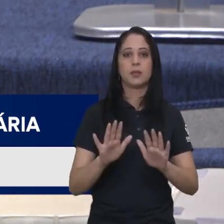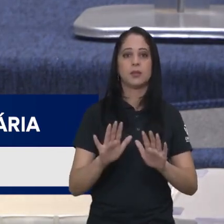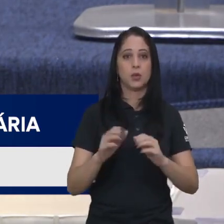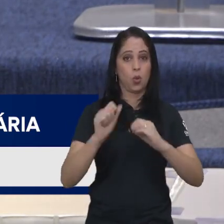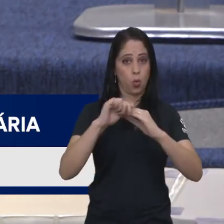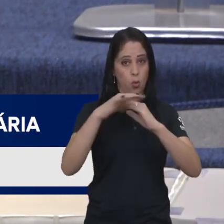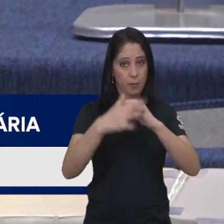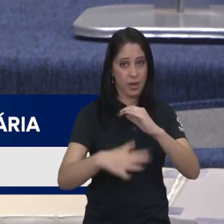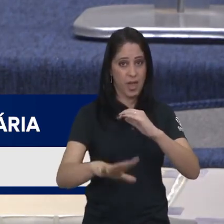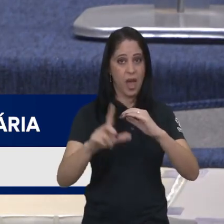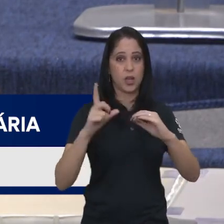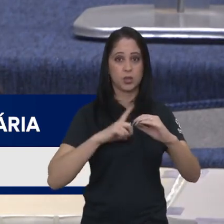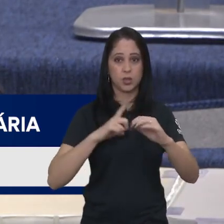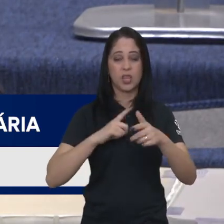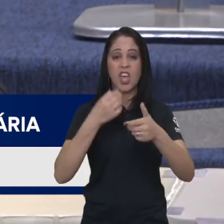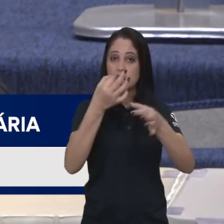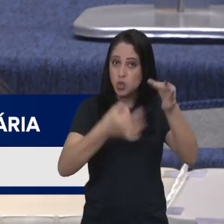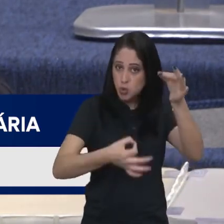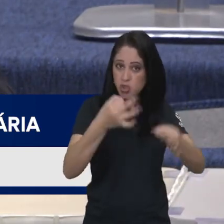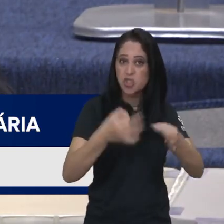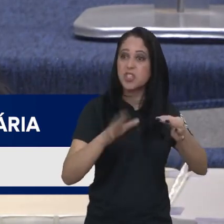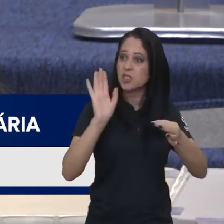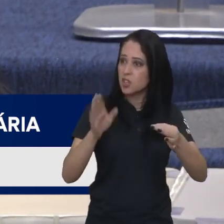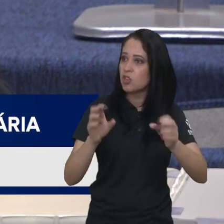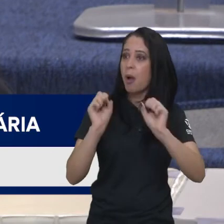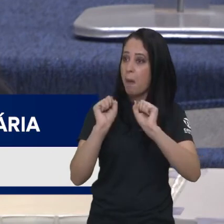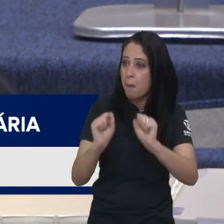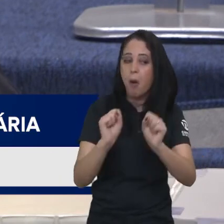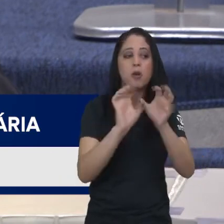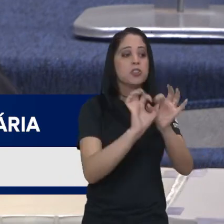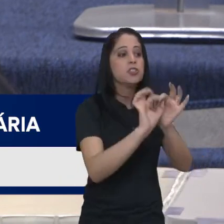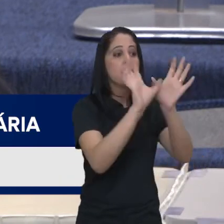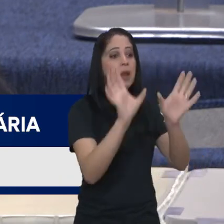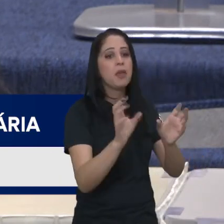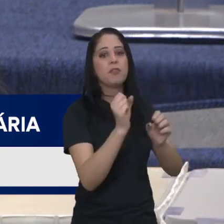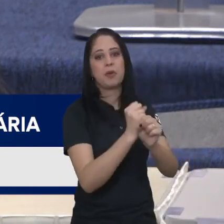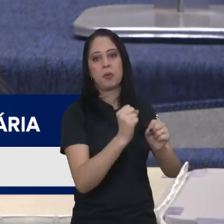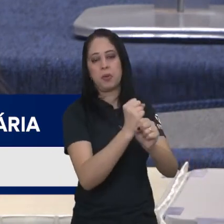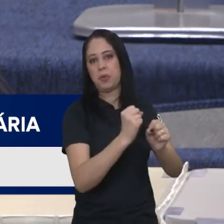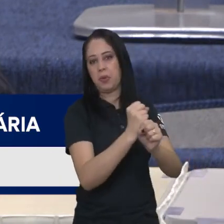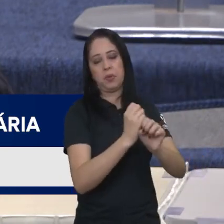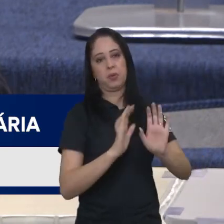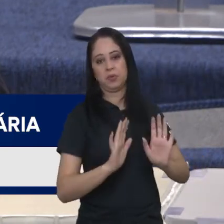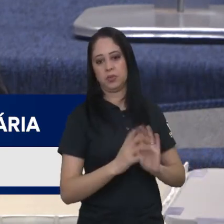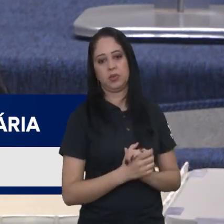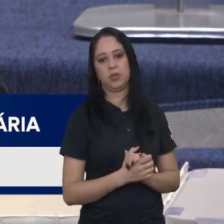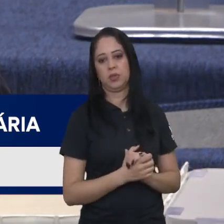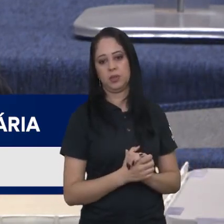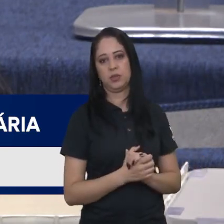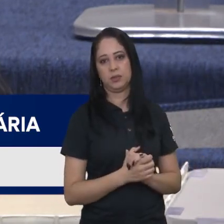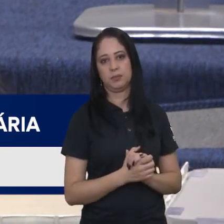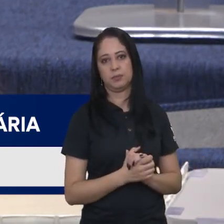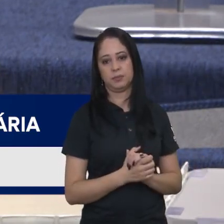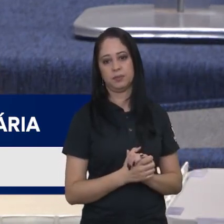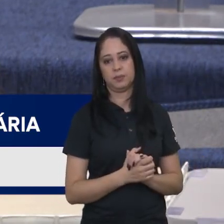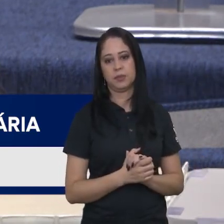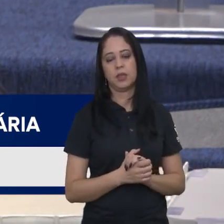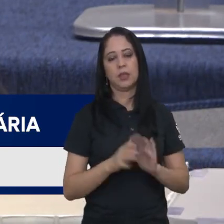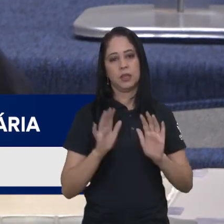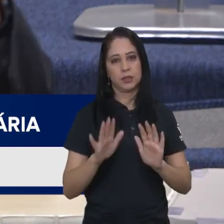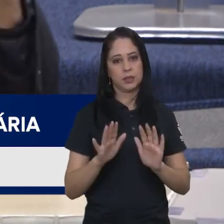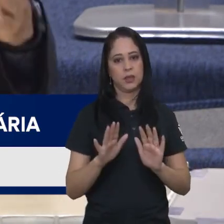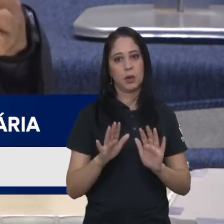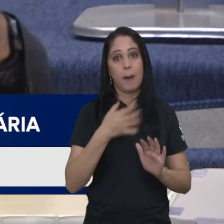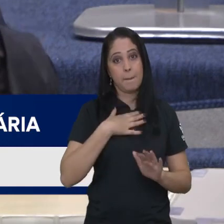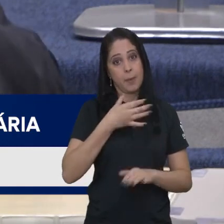caso mais extremo. Existem decisões judiciais já permitindo que morador construa no banhado por conta de decisão judicial.